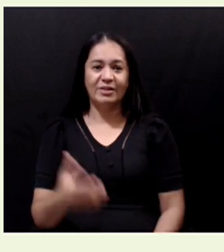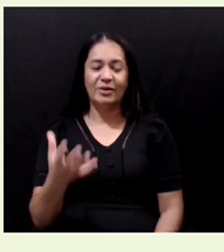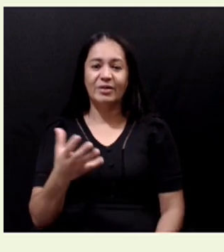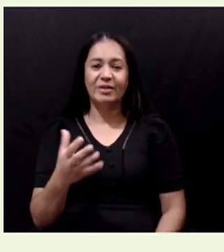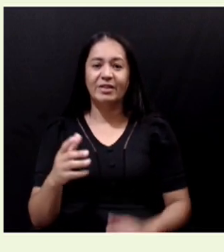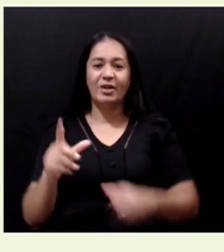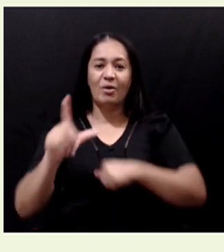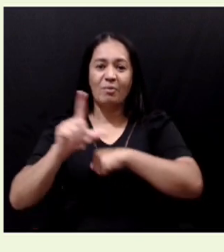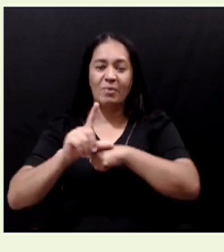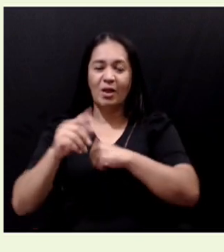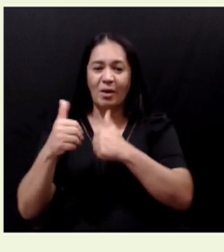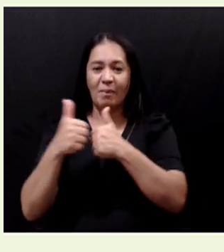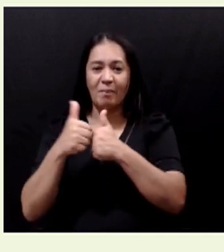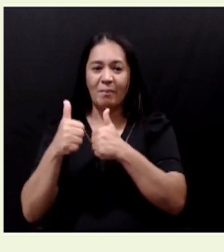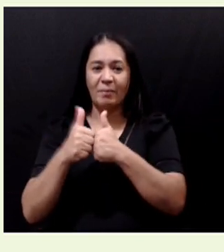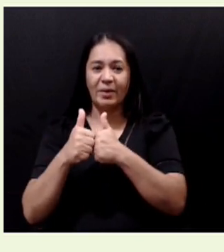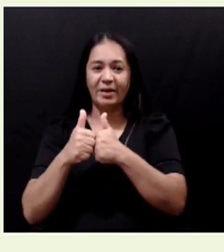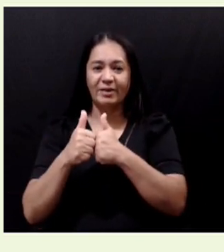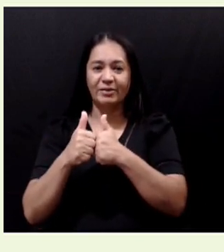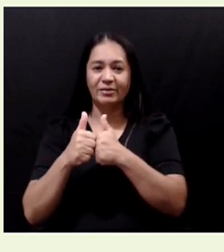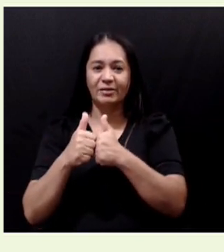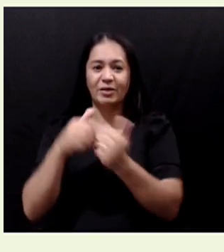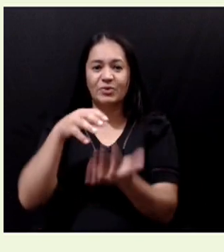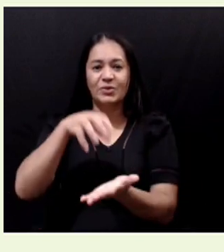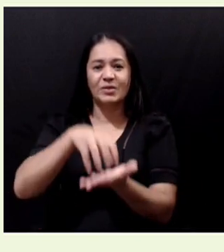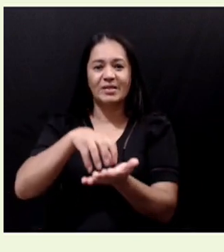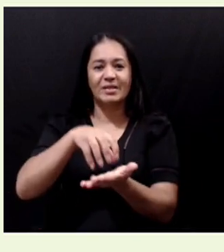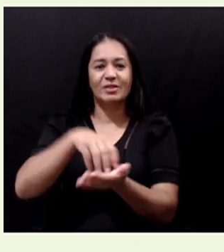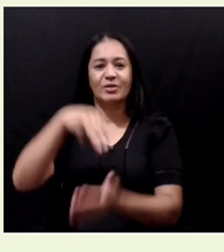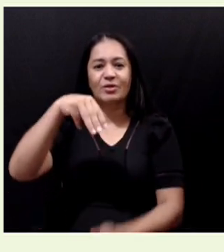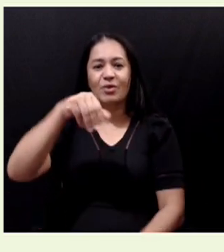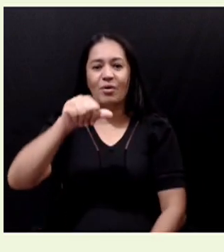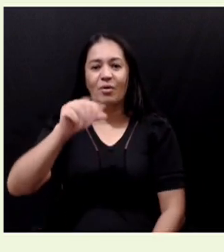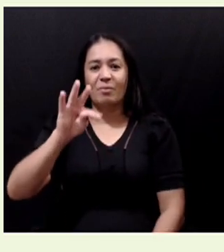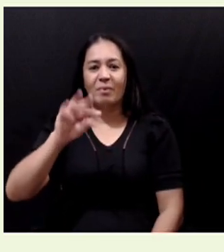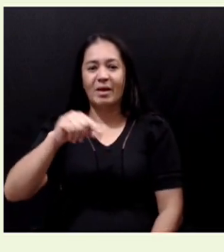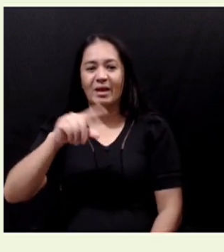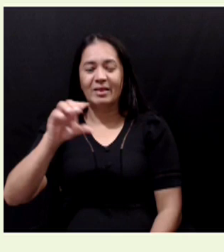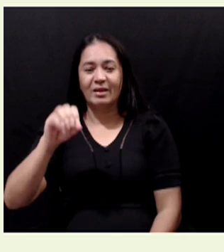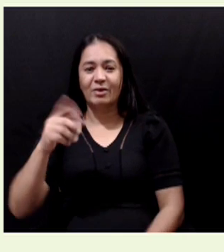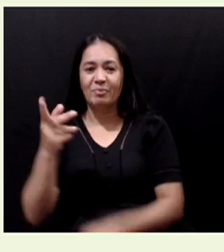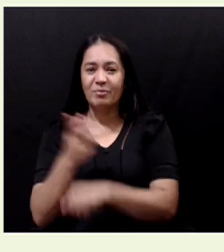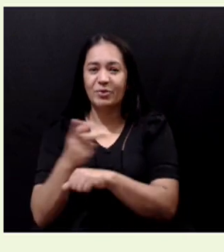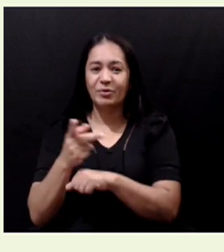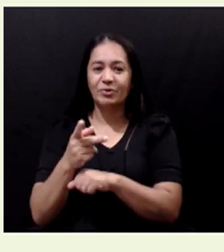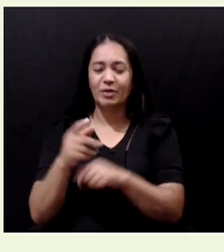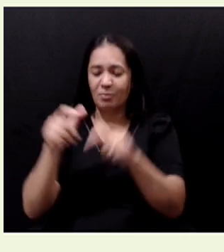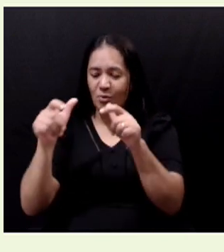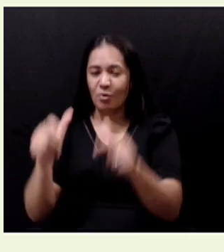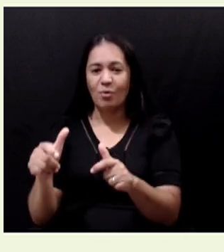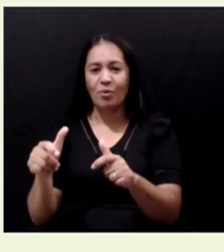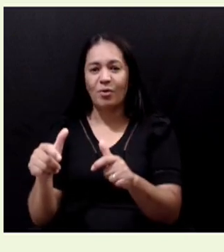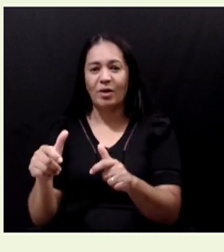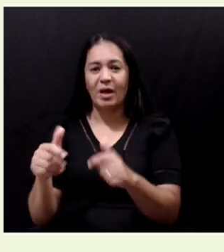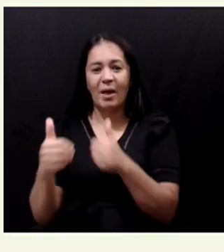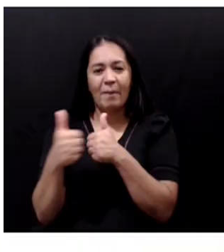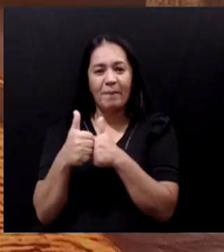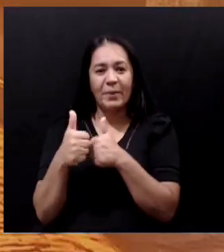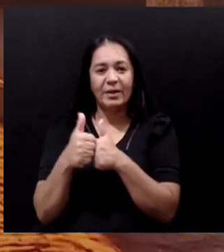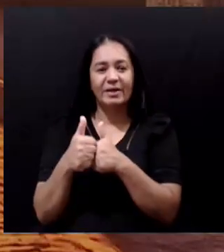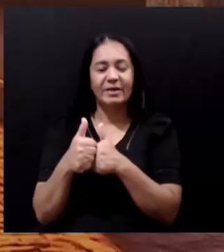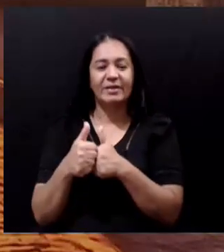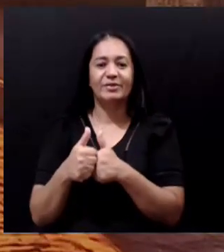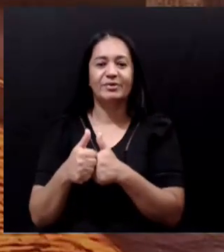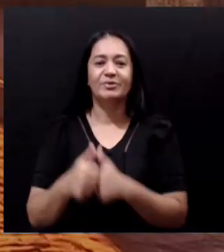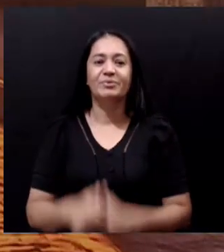ao centro do Matão. E procuramos, e apareceu um ponto mais aqui próximo, porque não era esse o primeiro ponto.